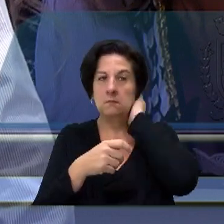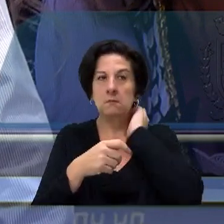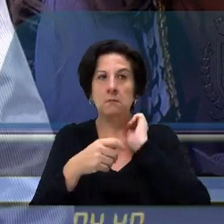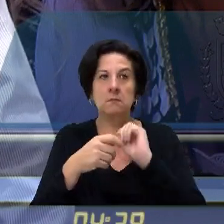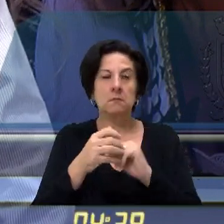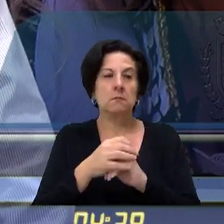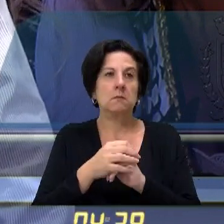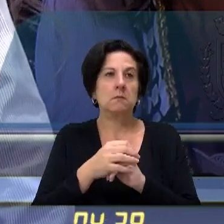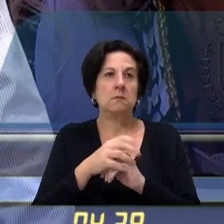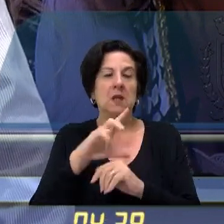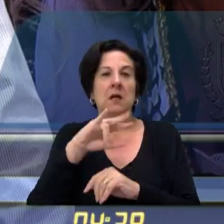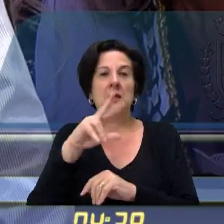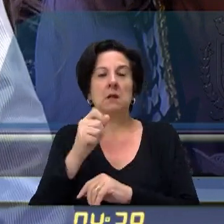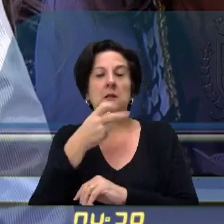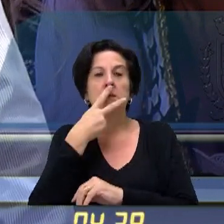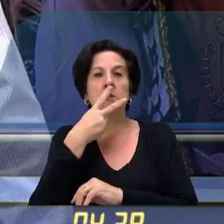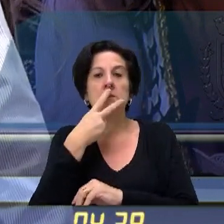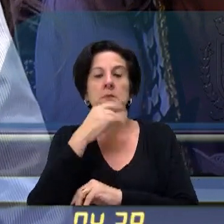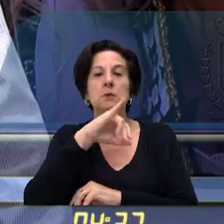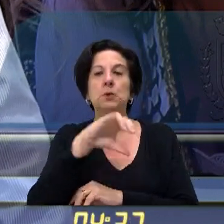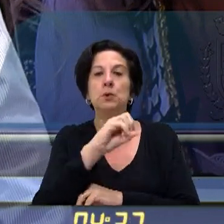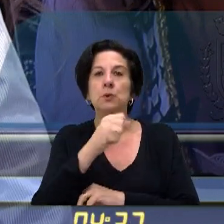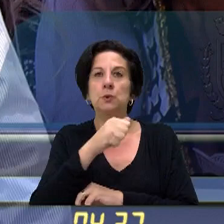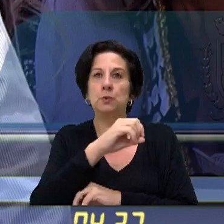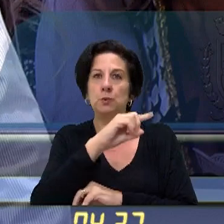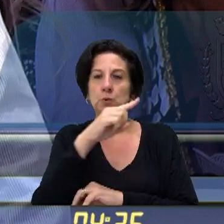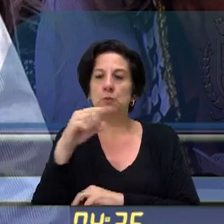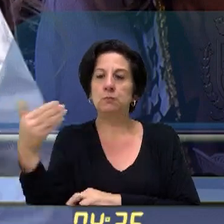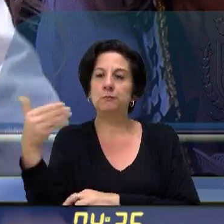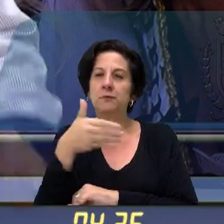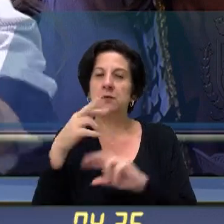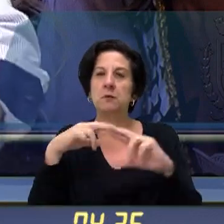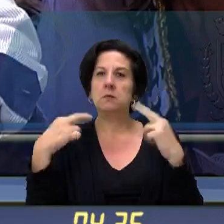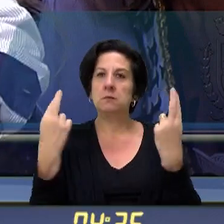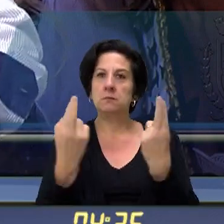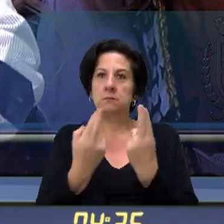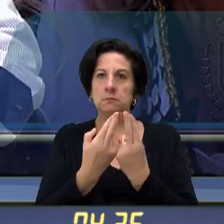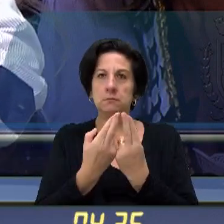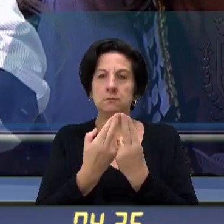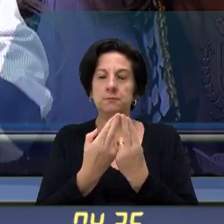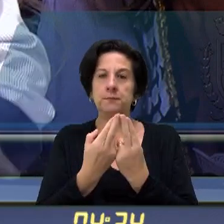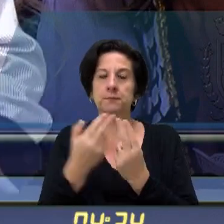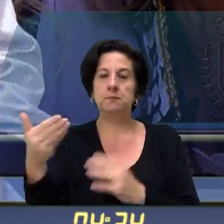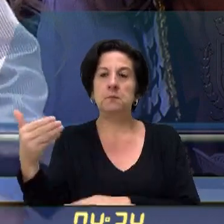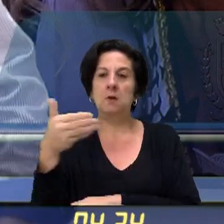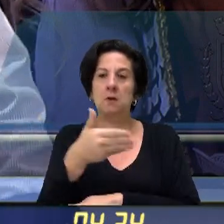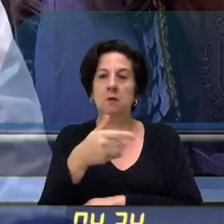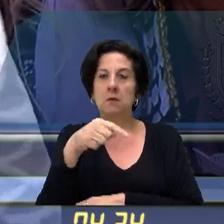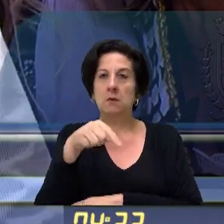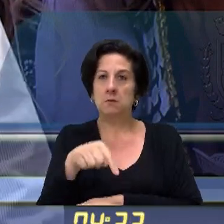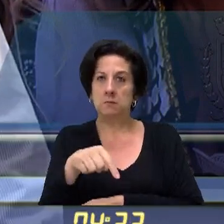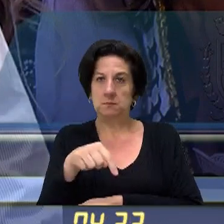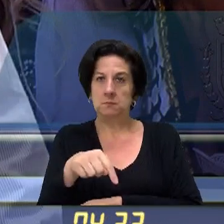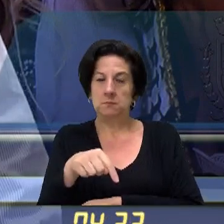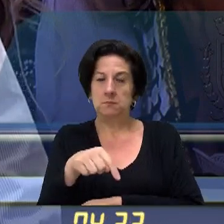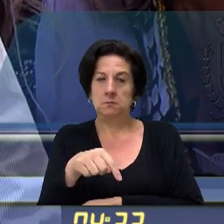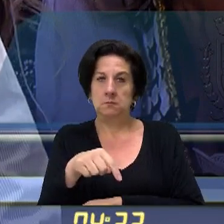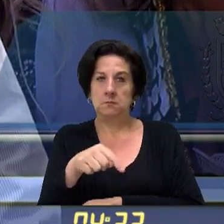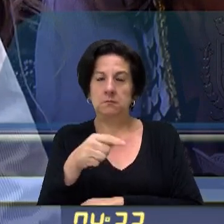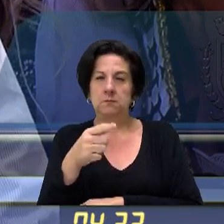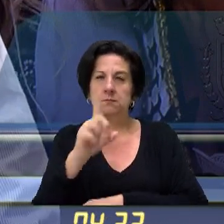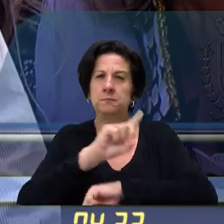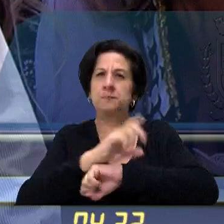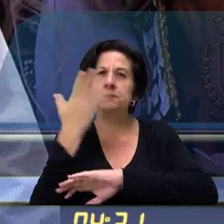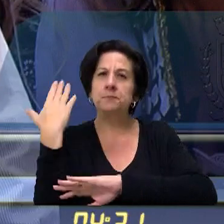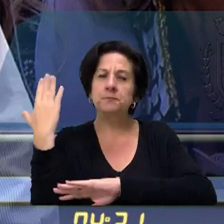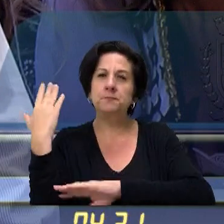de Ninho Santa Cruz, o João Cassep, presente na sessão. E veio aqui, uns dias atrás